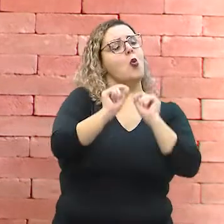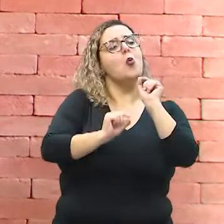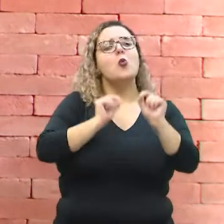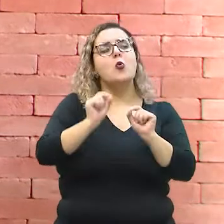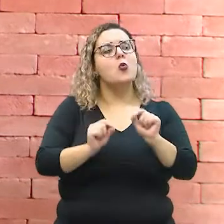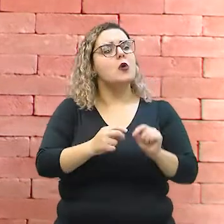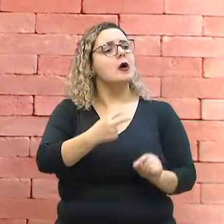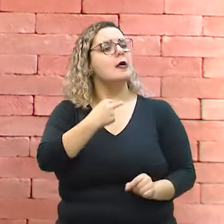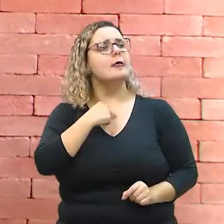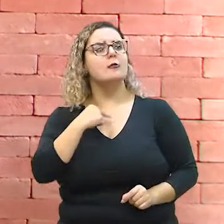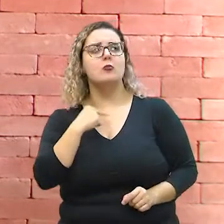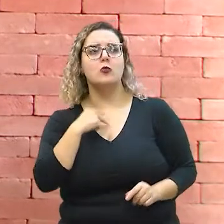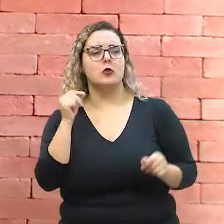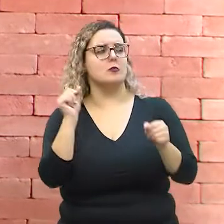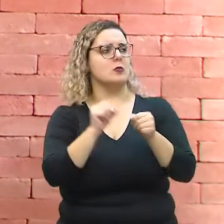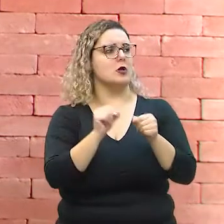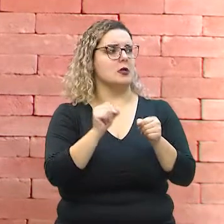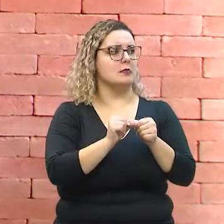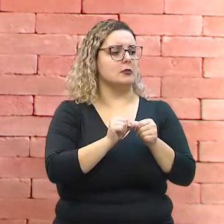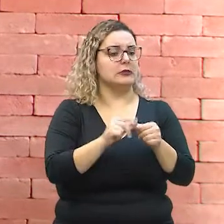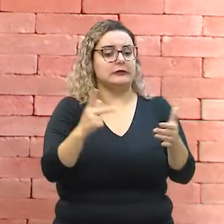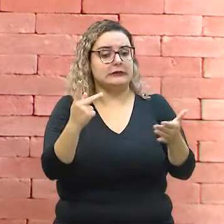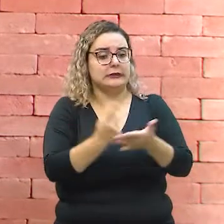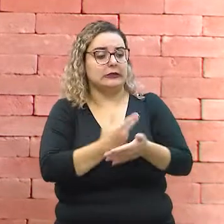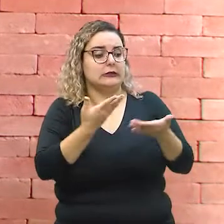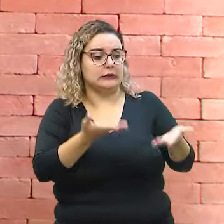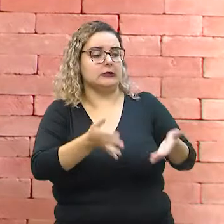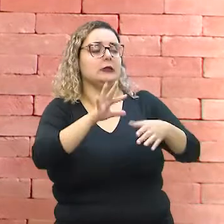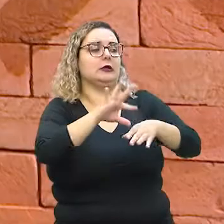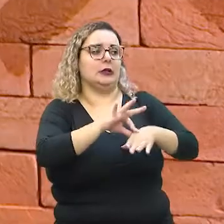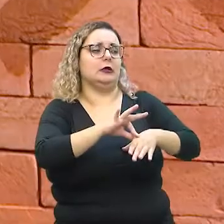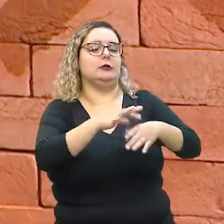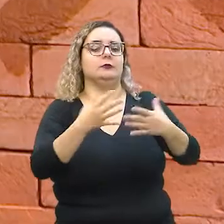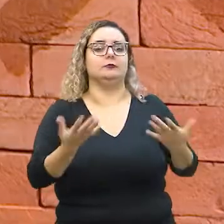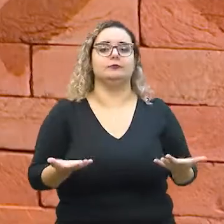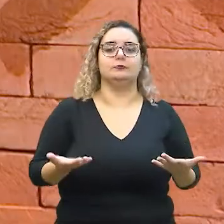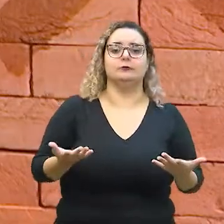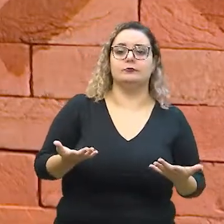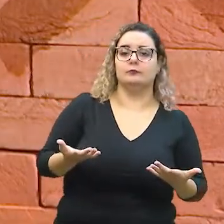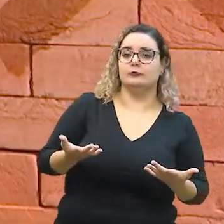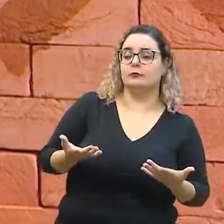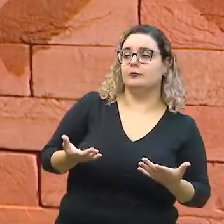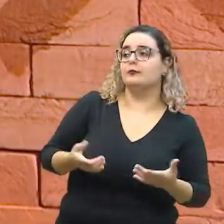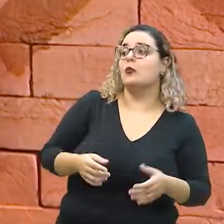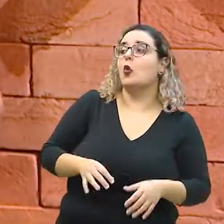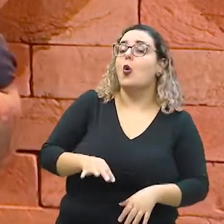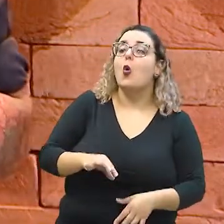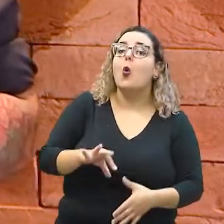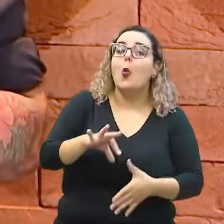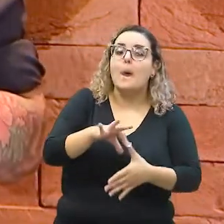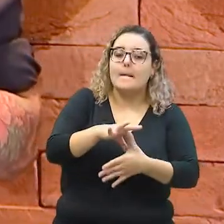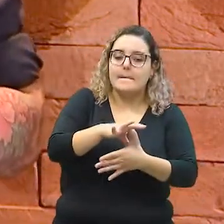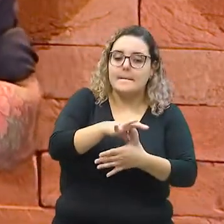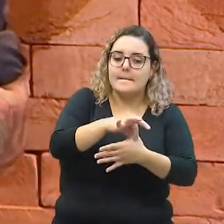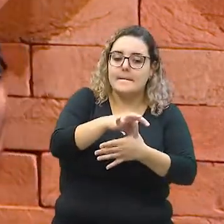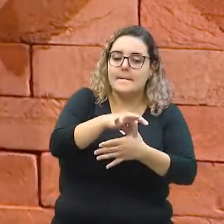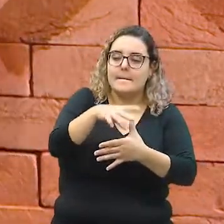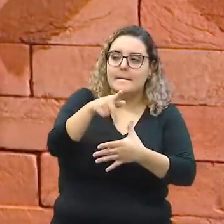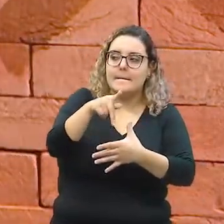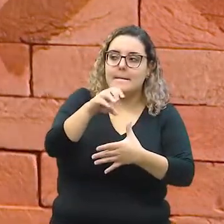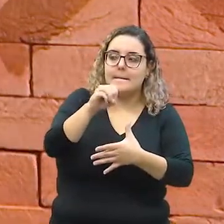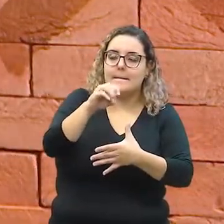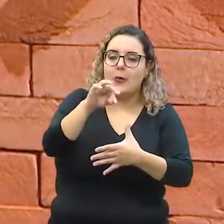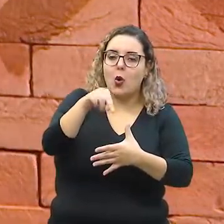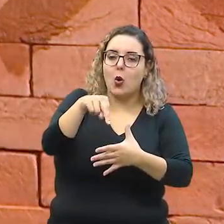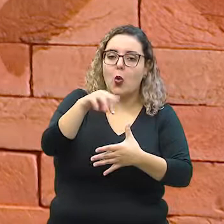fazer para não dar errado aqui na nossa carne? Passar, porque o ponto dela, na verdade, assim, tem muita gente que